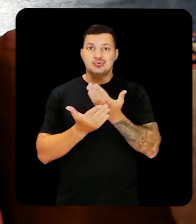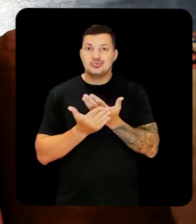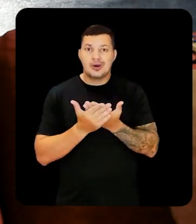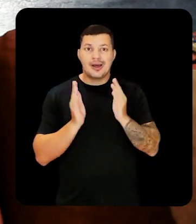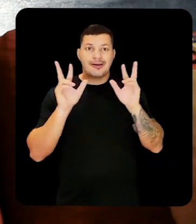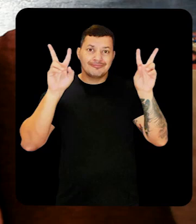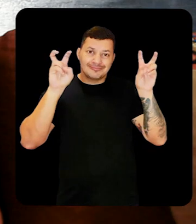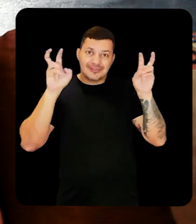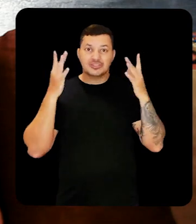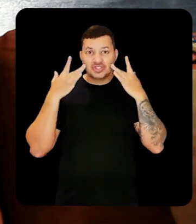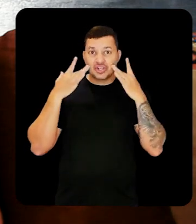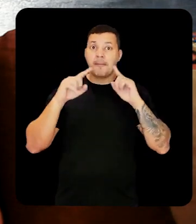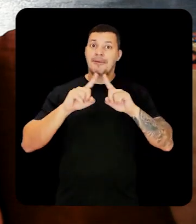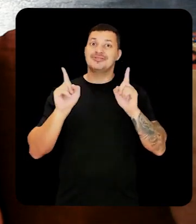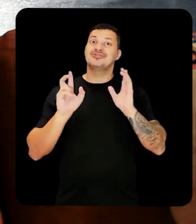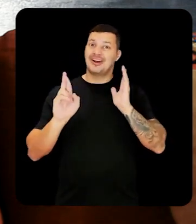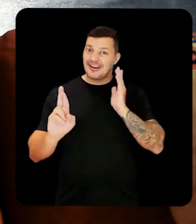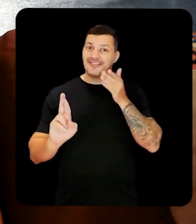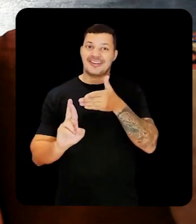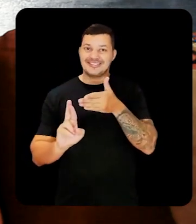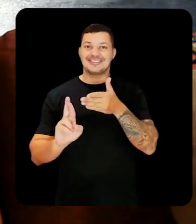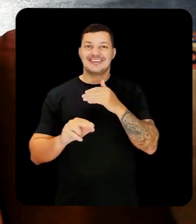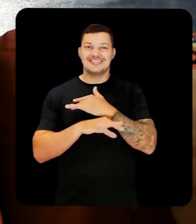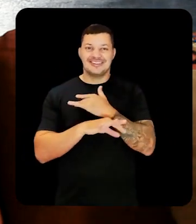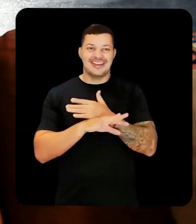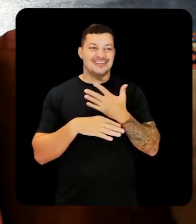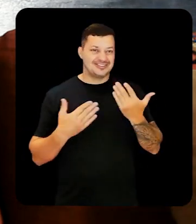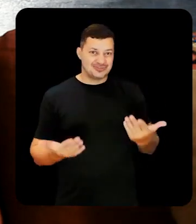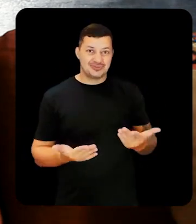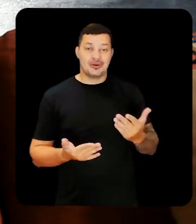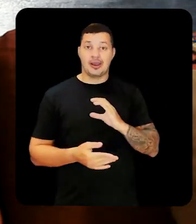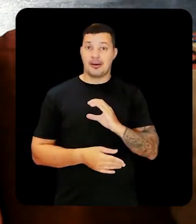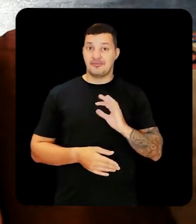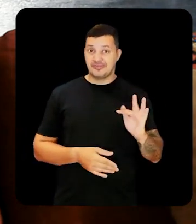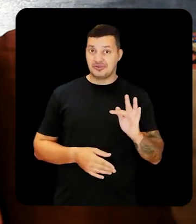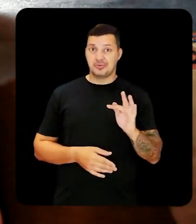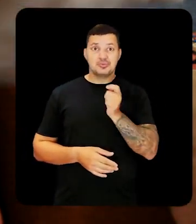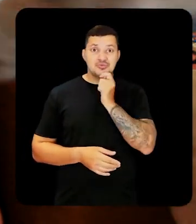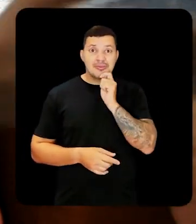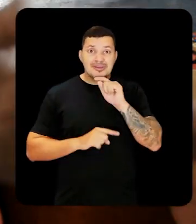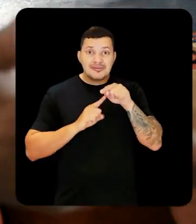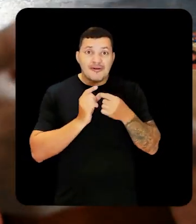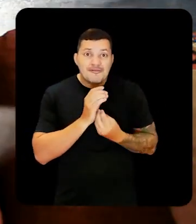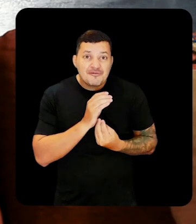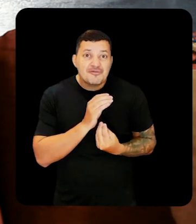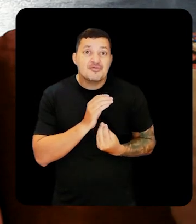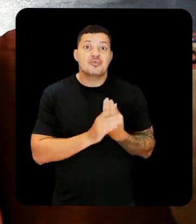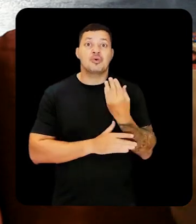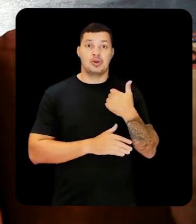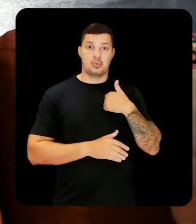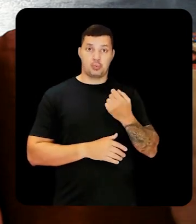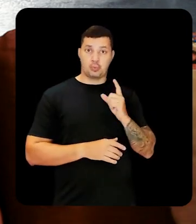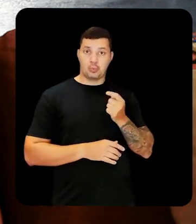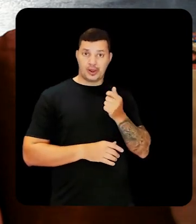de estudo em relação a teatro, era uma referência da cidade. Sequer teatro tinha em Cabo Frio. Então ele surge, na verdade, quando